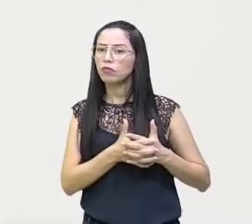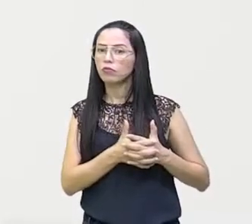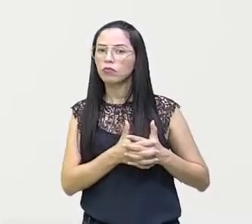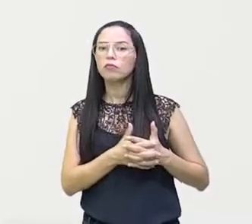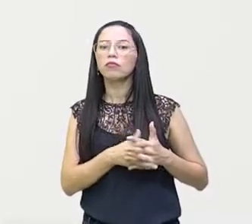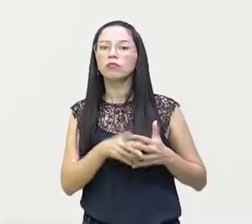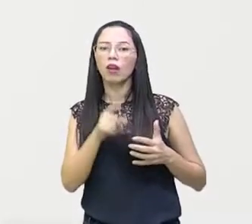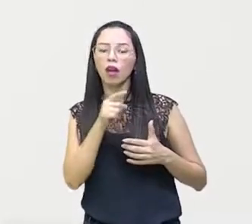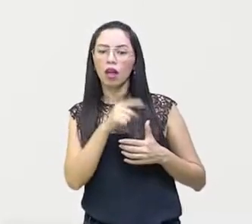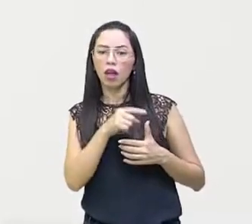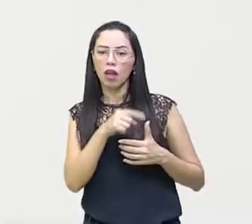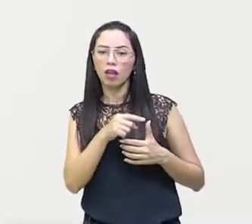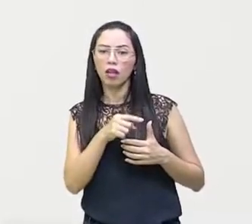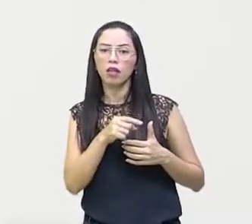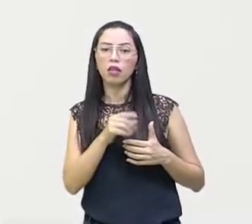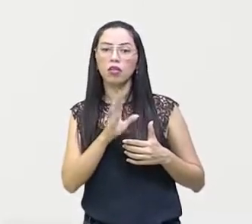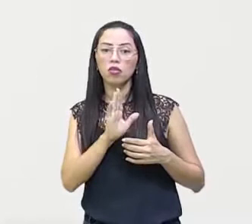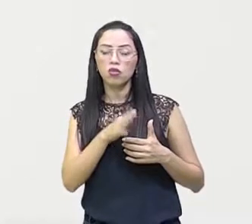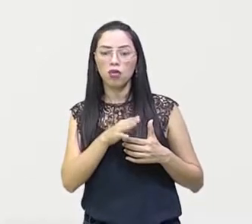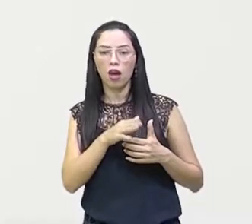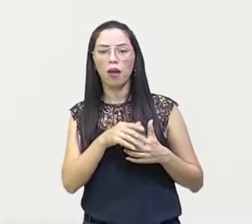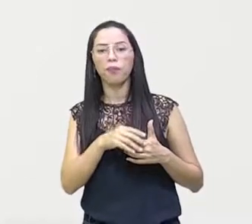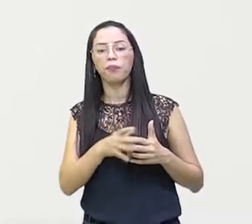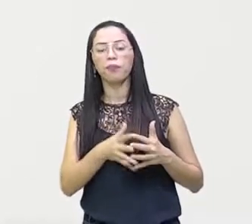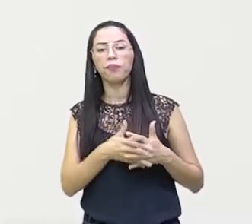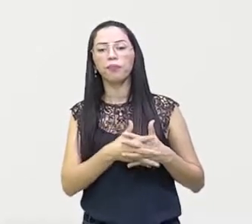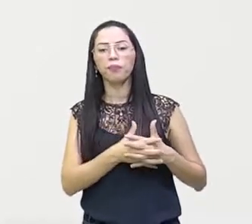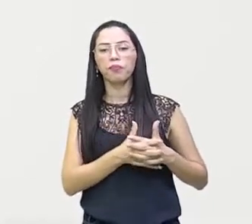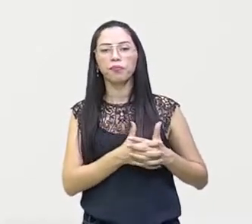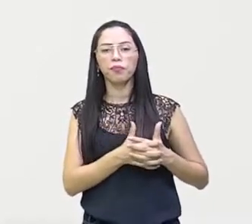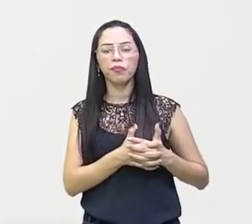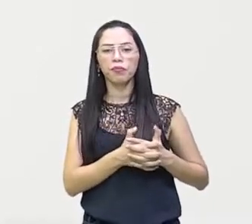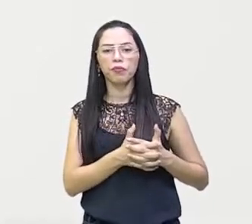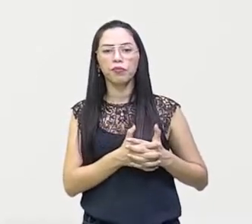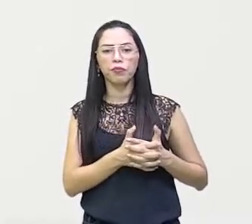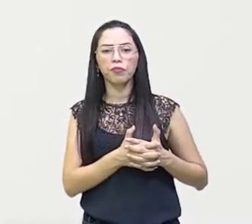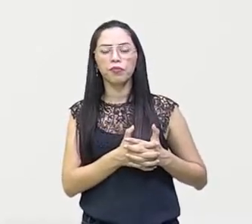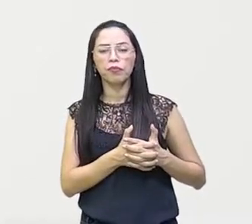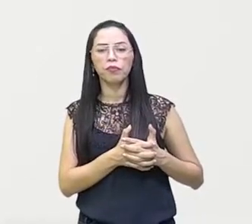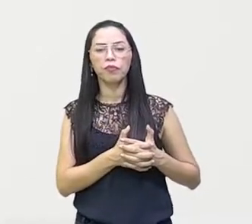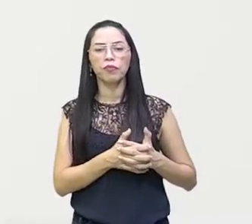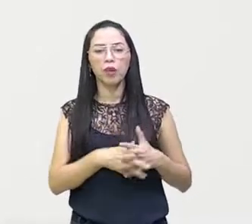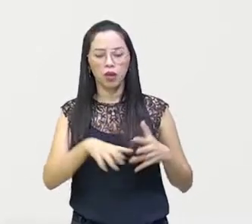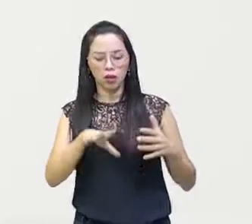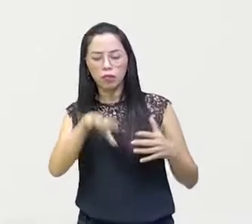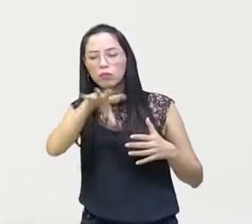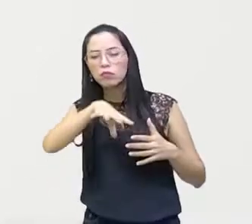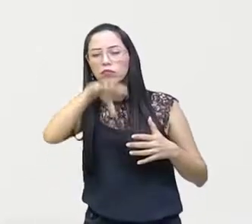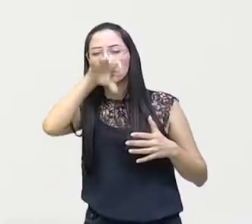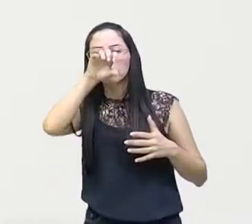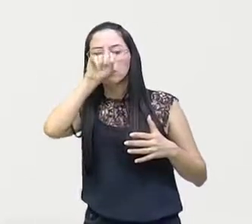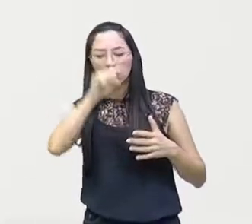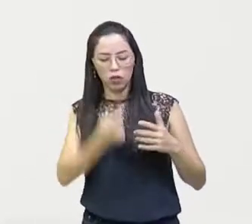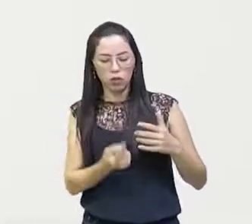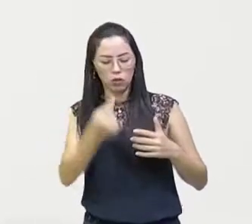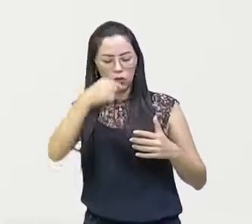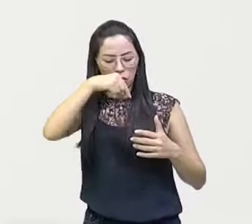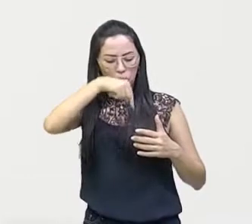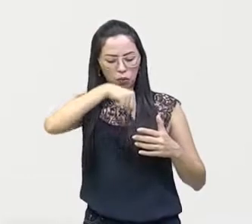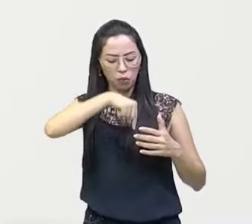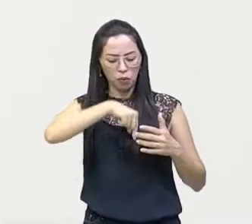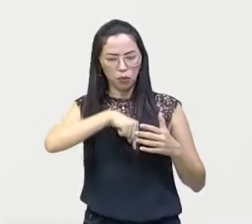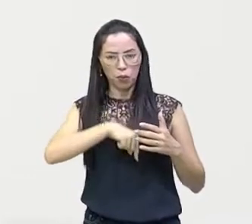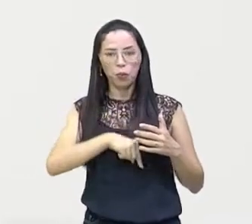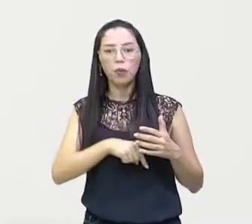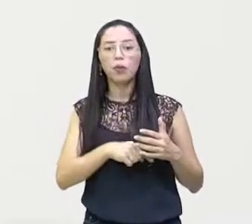ele oxigenado, né? Por onde ele já passou pelo pulmão, então é onde ele vem para o coração. Agora, nós temos